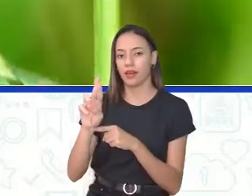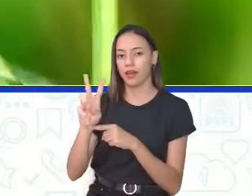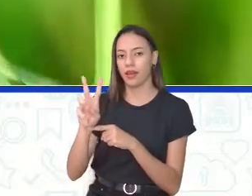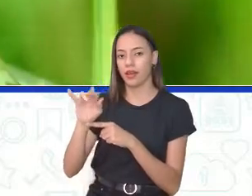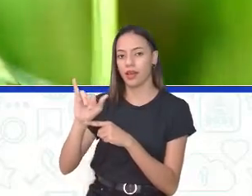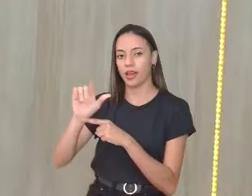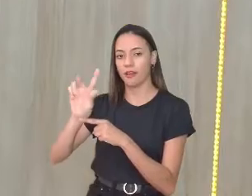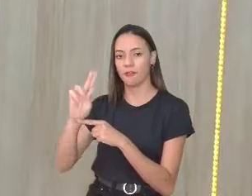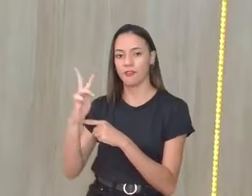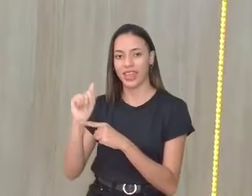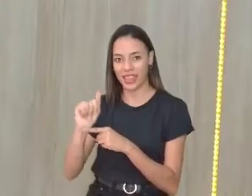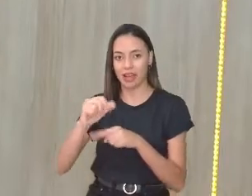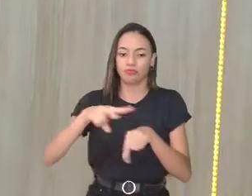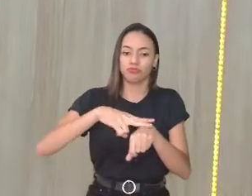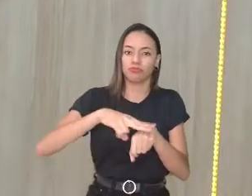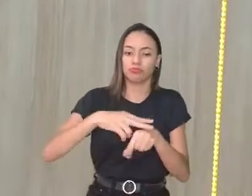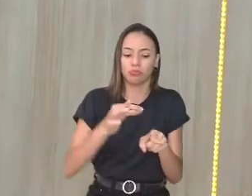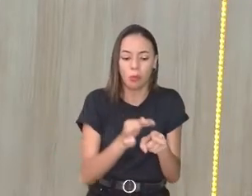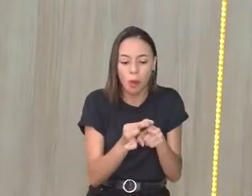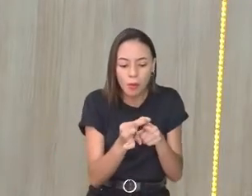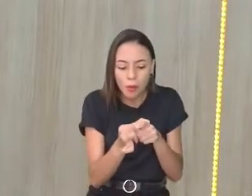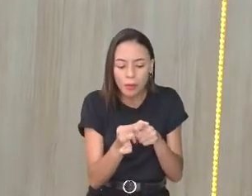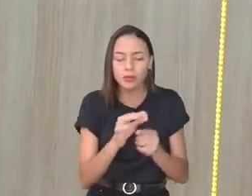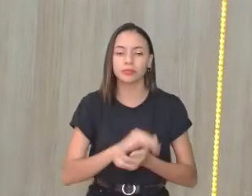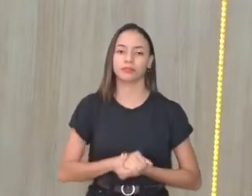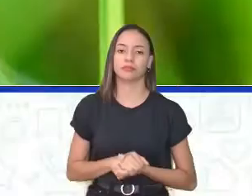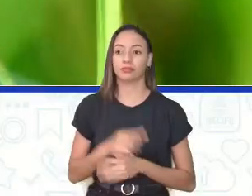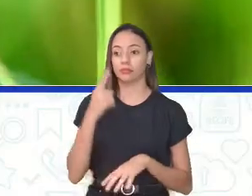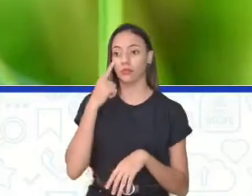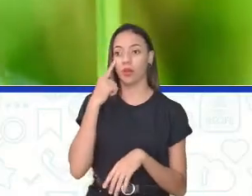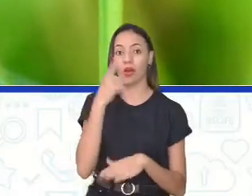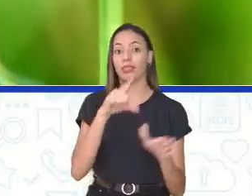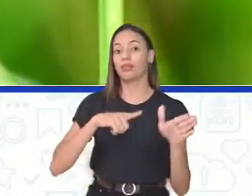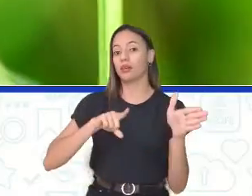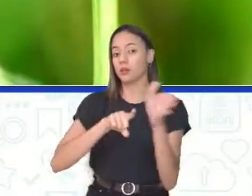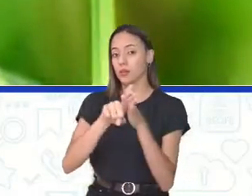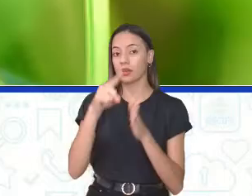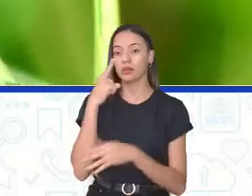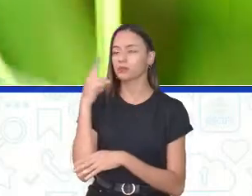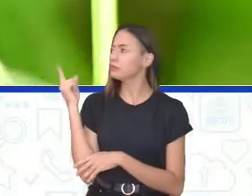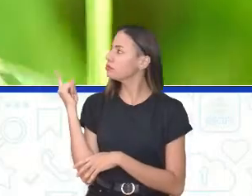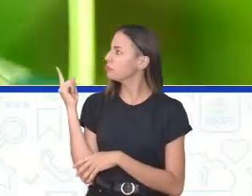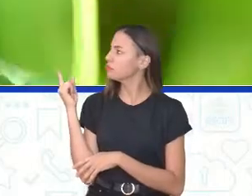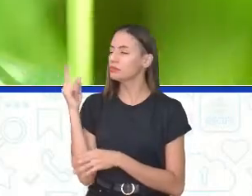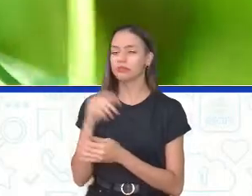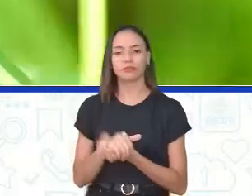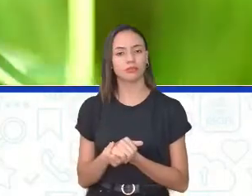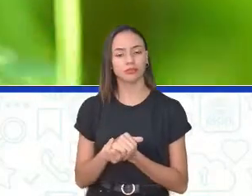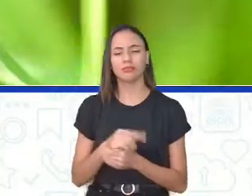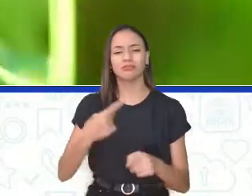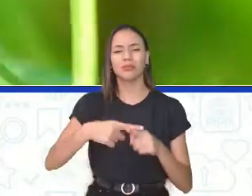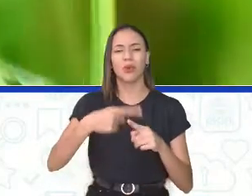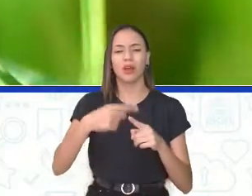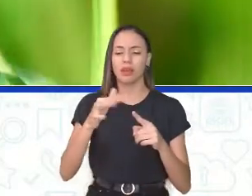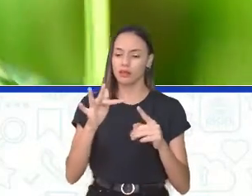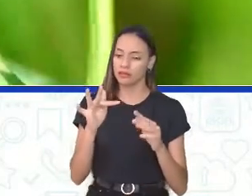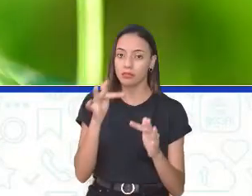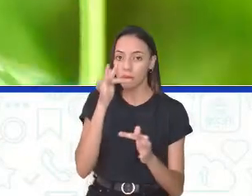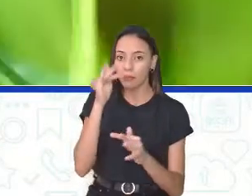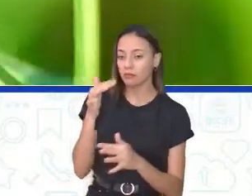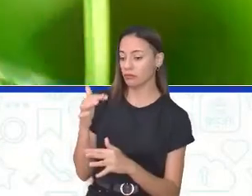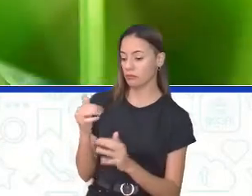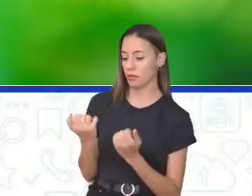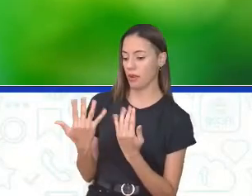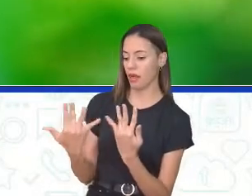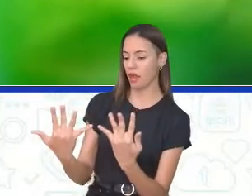ervilha. E é. Exatamente. E aí, temos essa perguntinha aqui, né? Por que a mesma planta